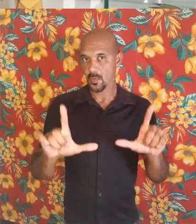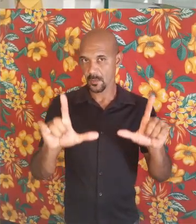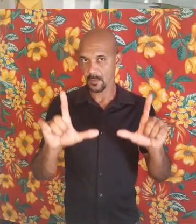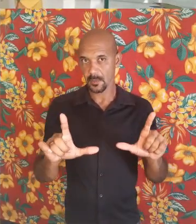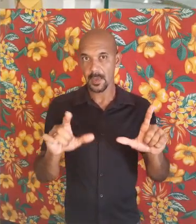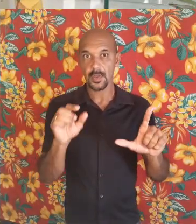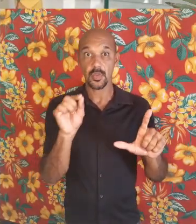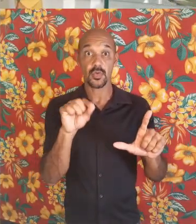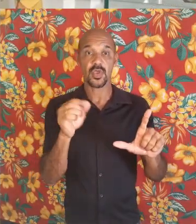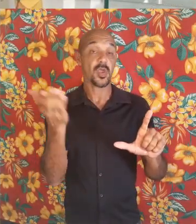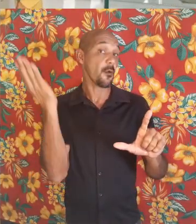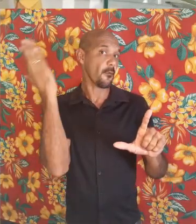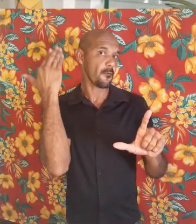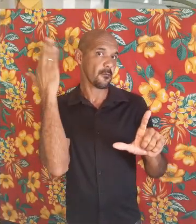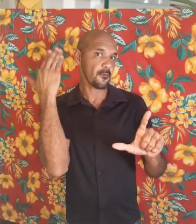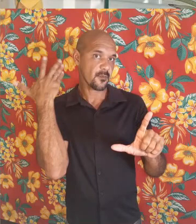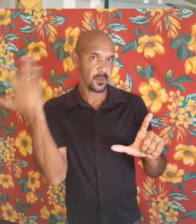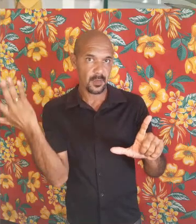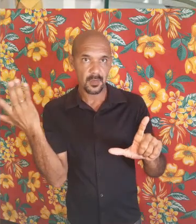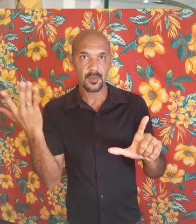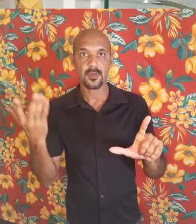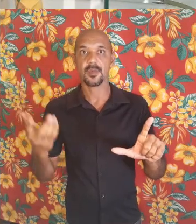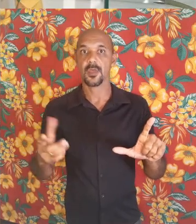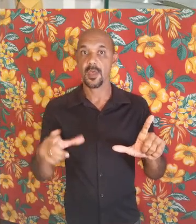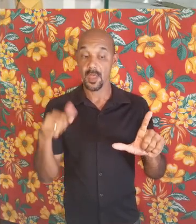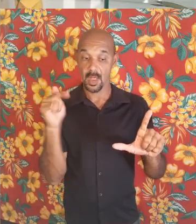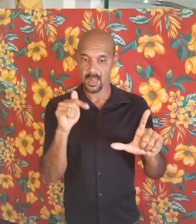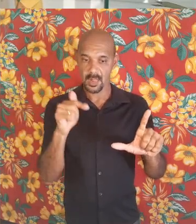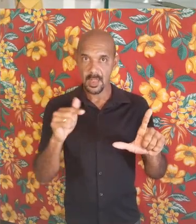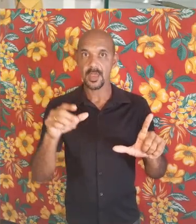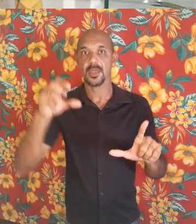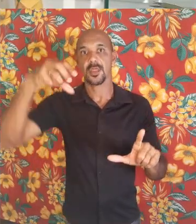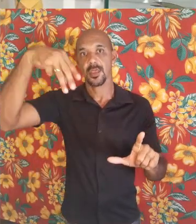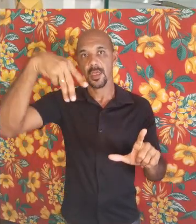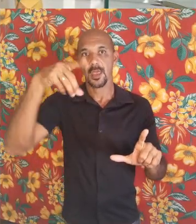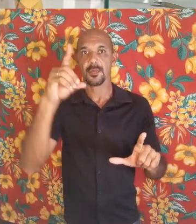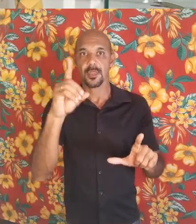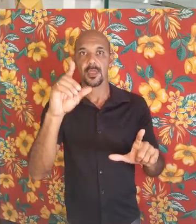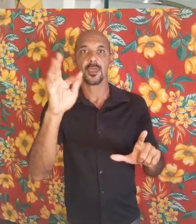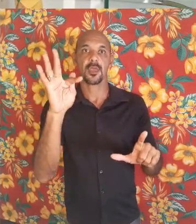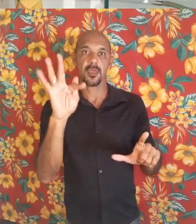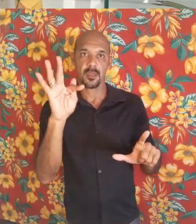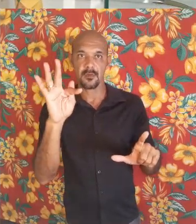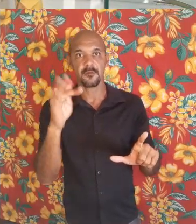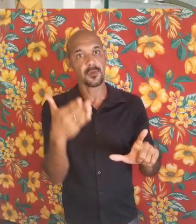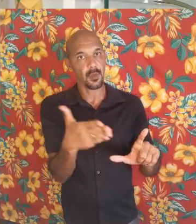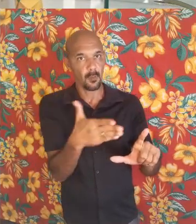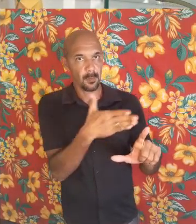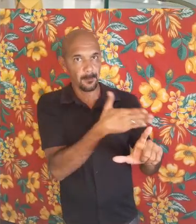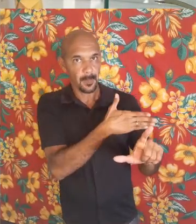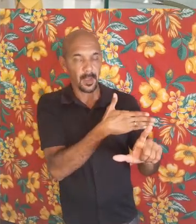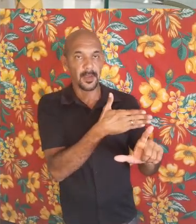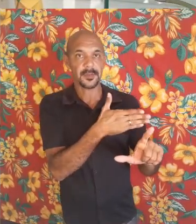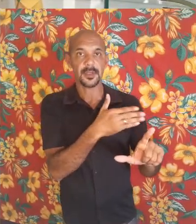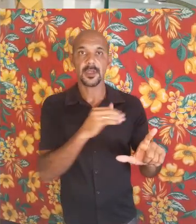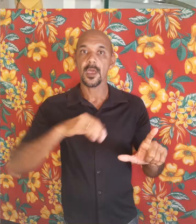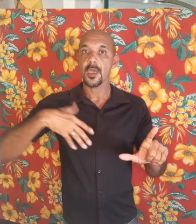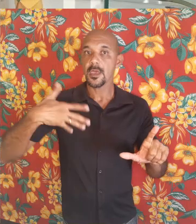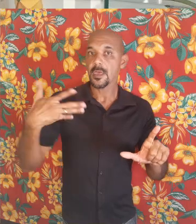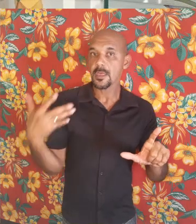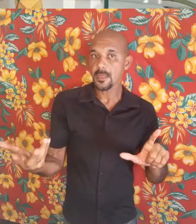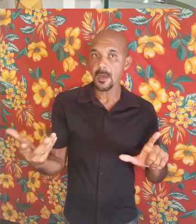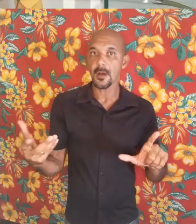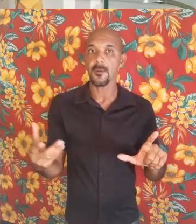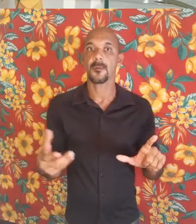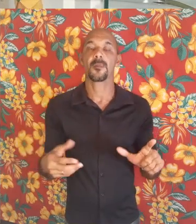fiz, né? Eu tenho uma tábua de MDF, né? Uma parte de um MDF, né? Eu transfiro o desenho